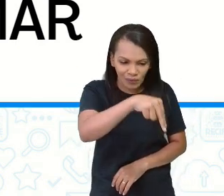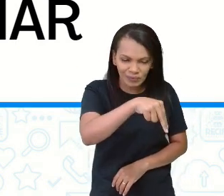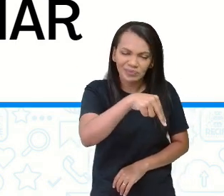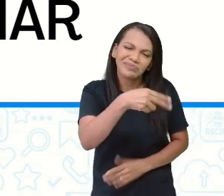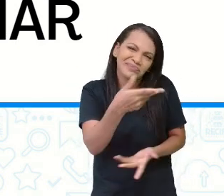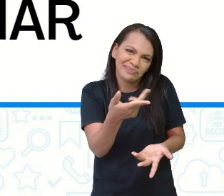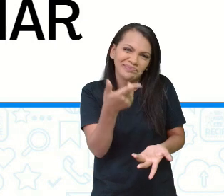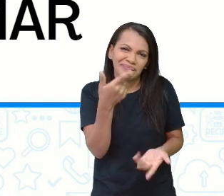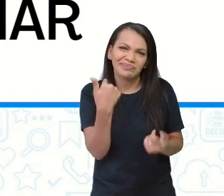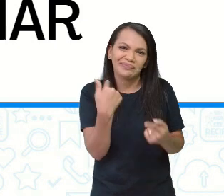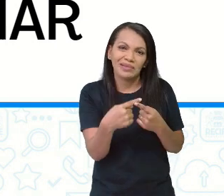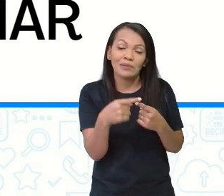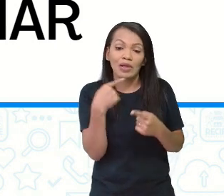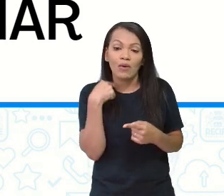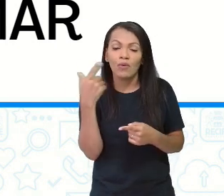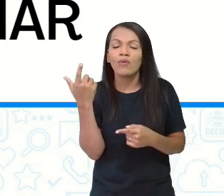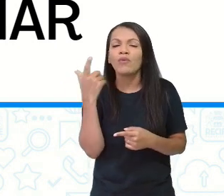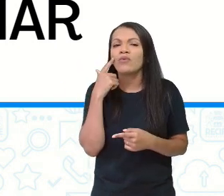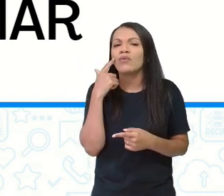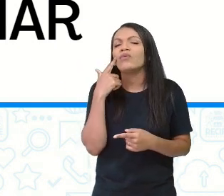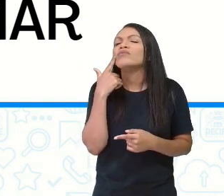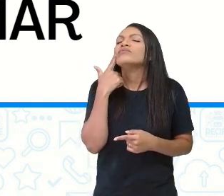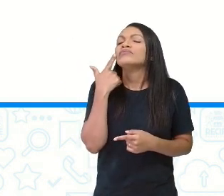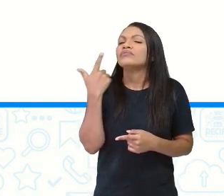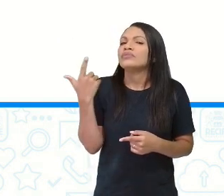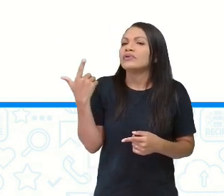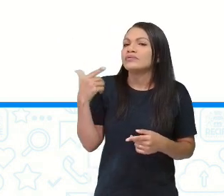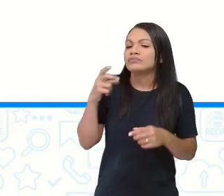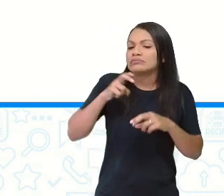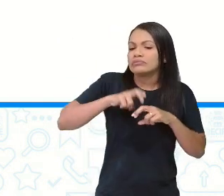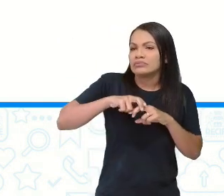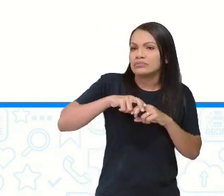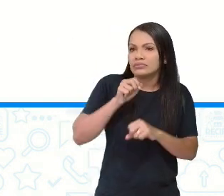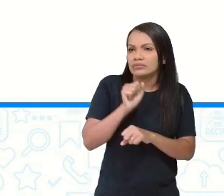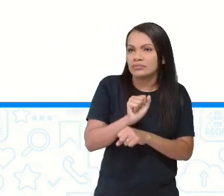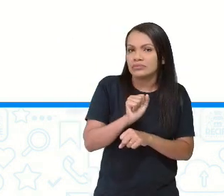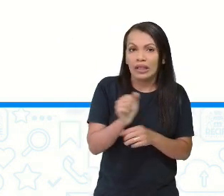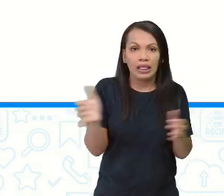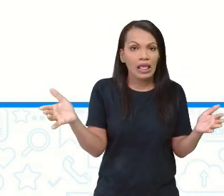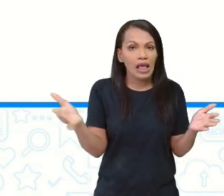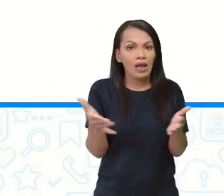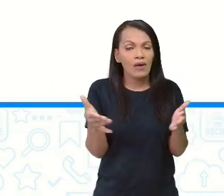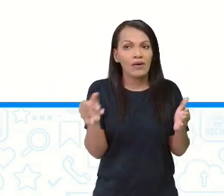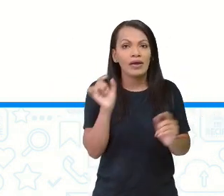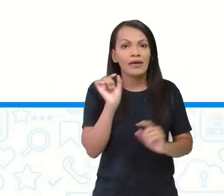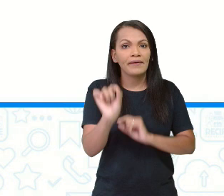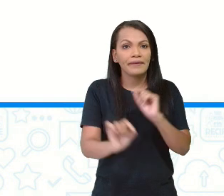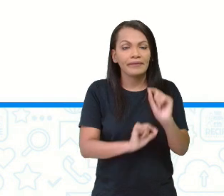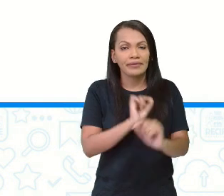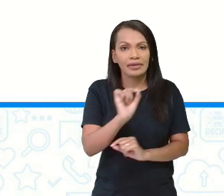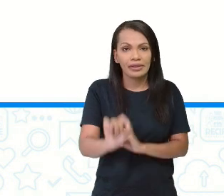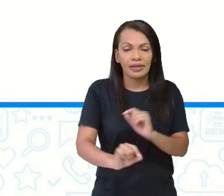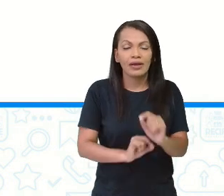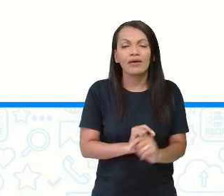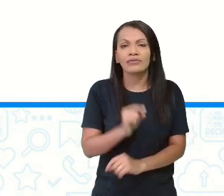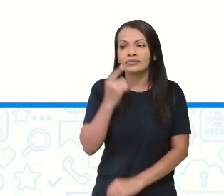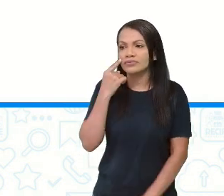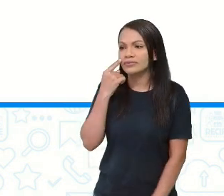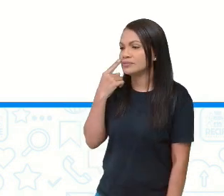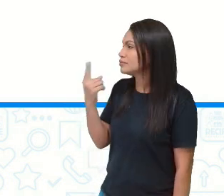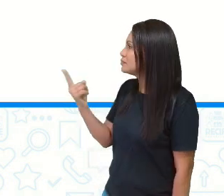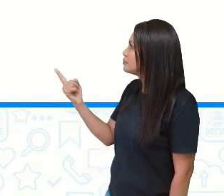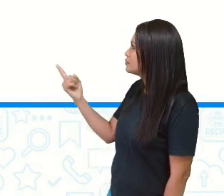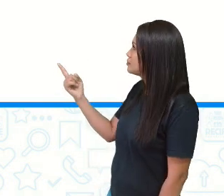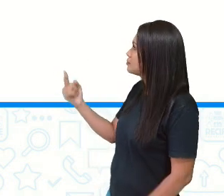Agora, eu queria saber quem é o dono desta camisa aí. E para responder, quem souber, vai ter que vir